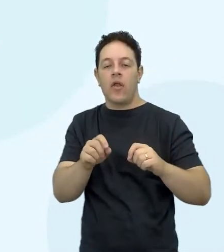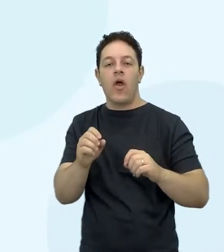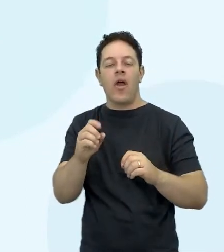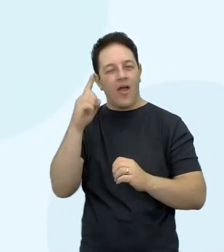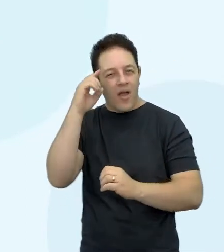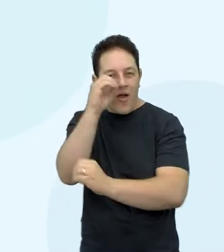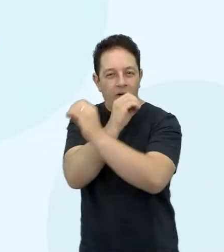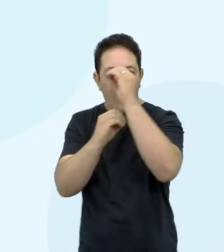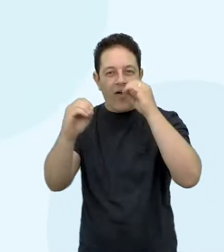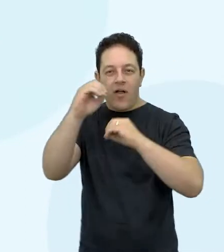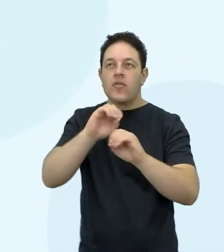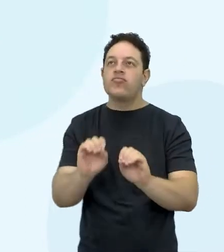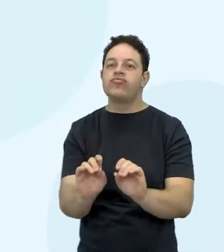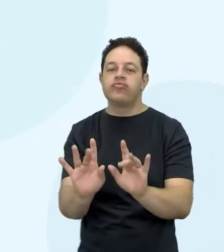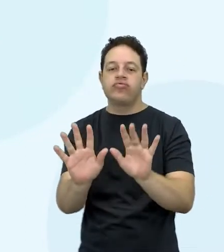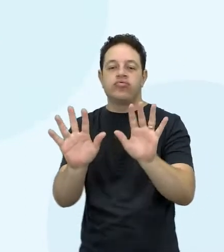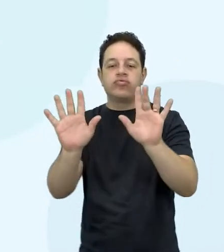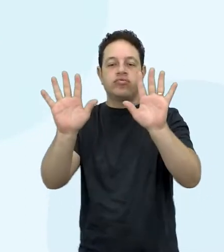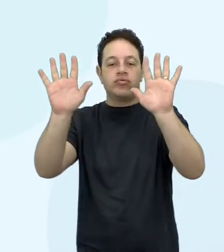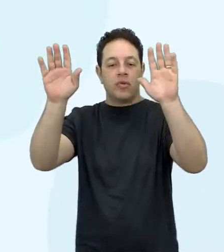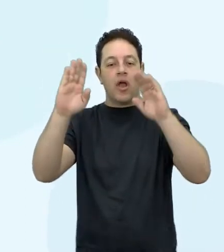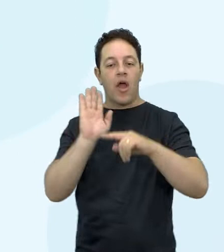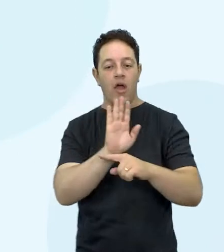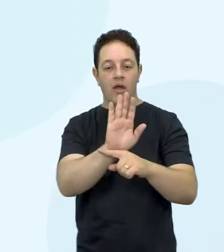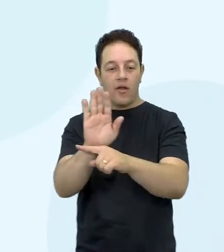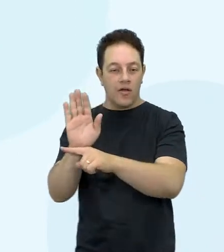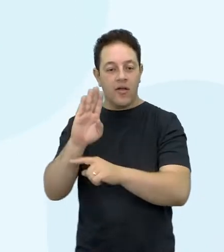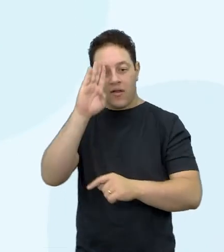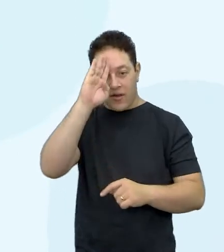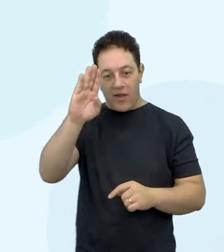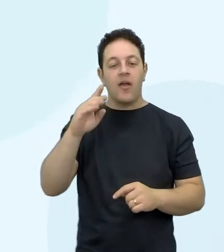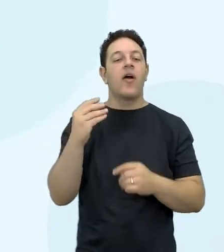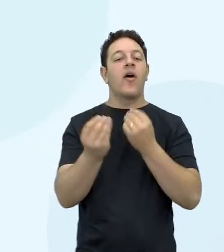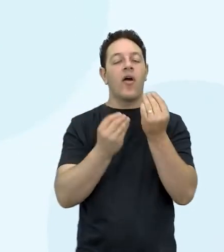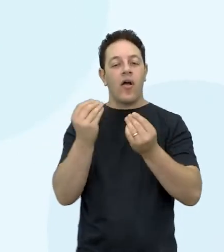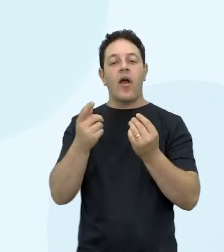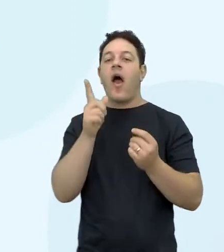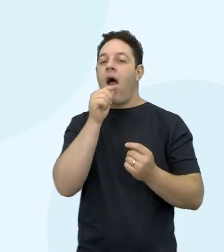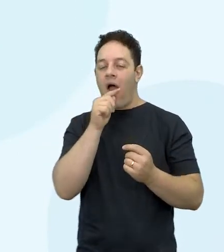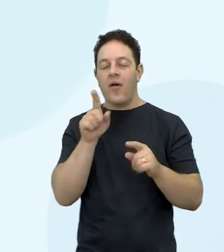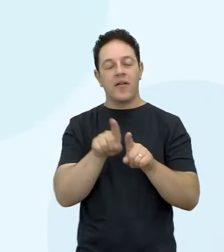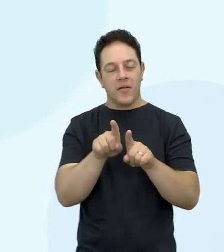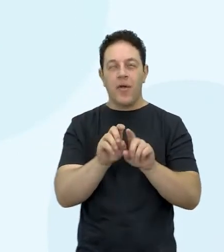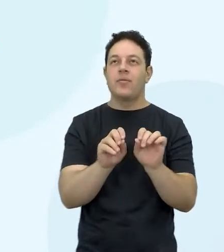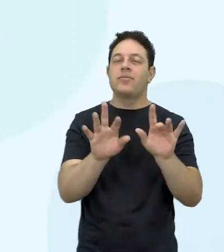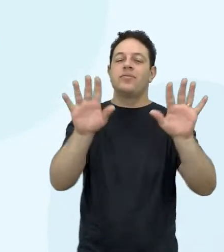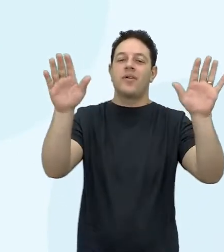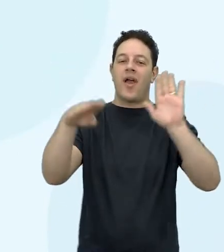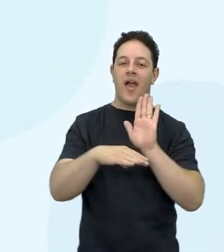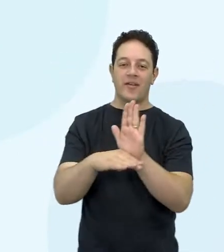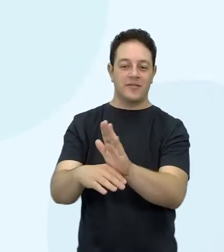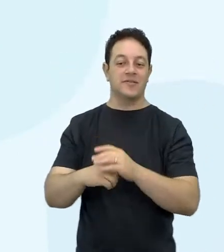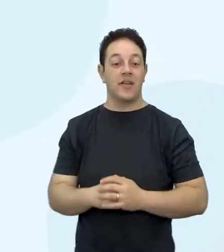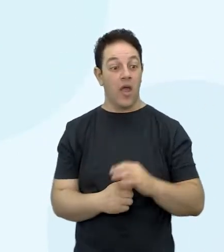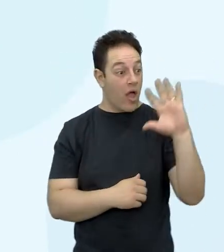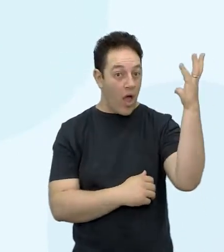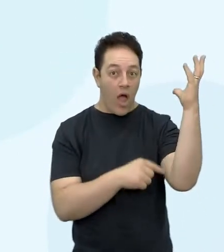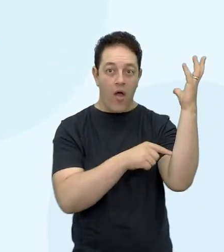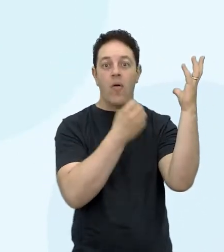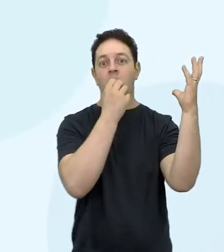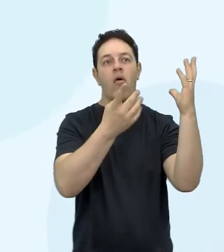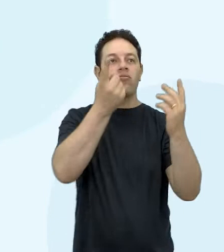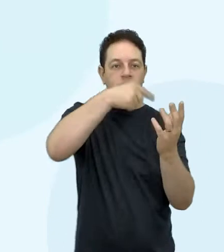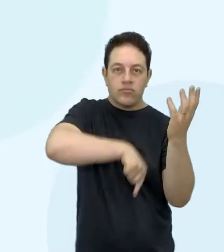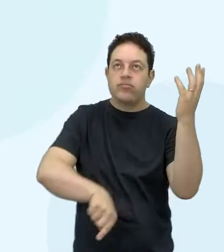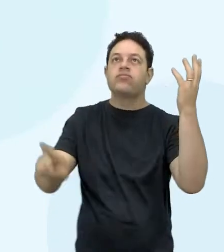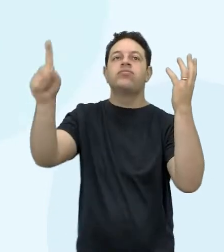oxigênio e também e devolve na forma de oxigênio e também de água, tá certo? Então, as árvores fazem isso.